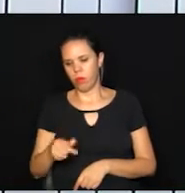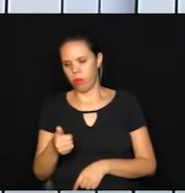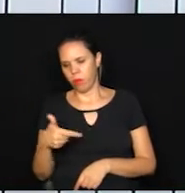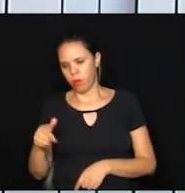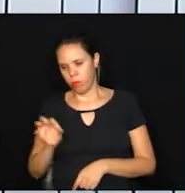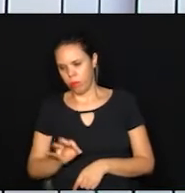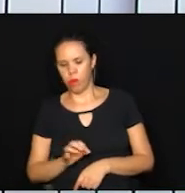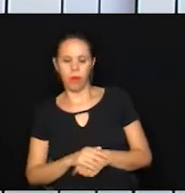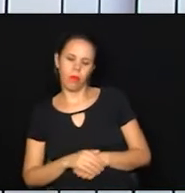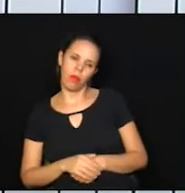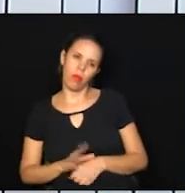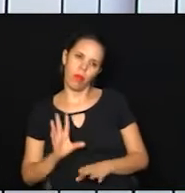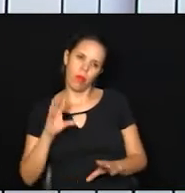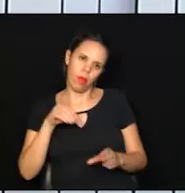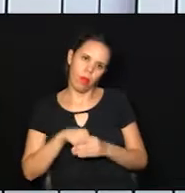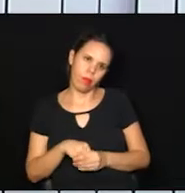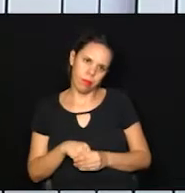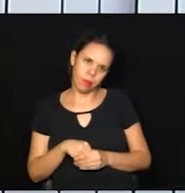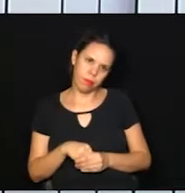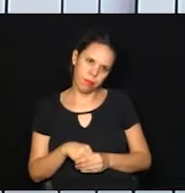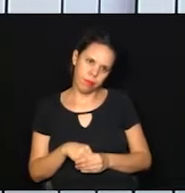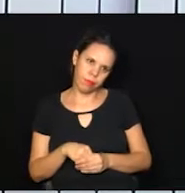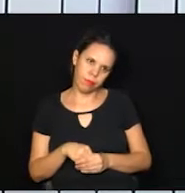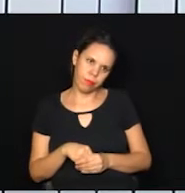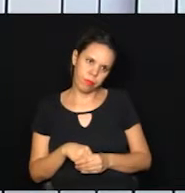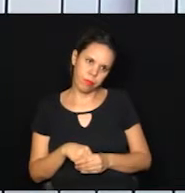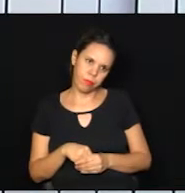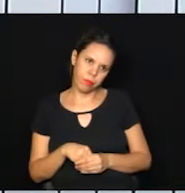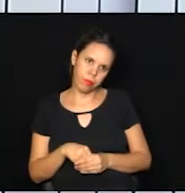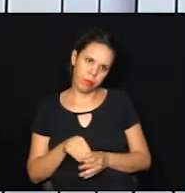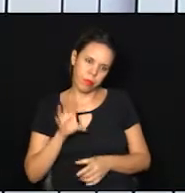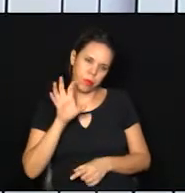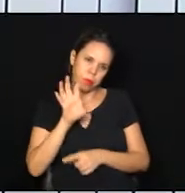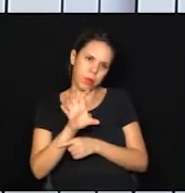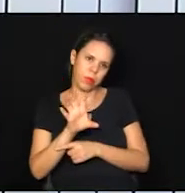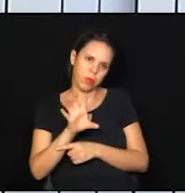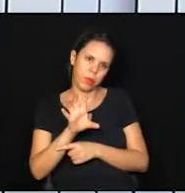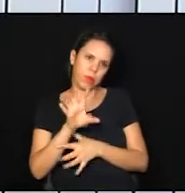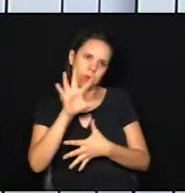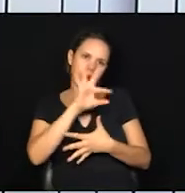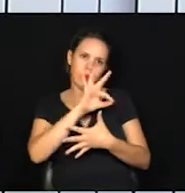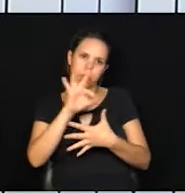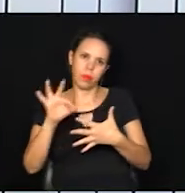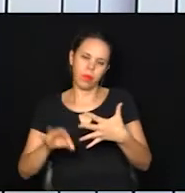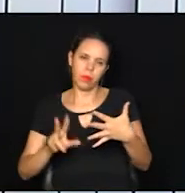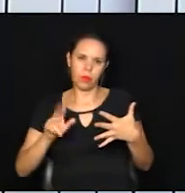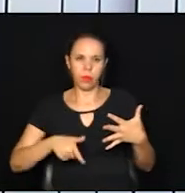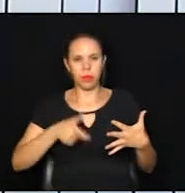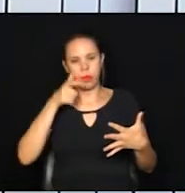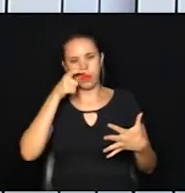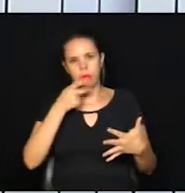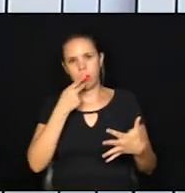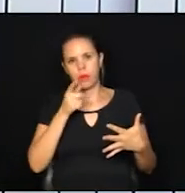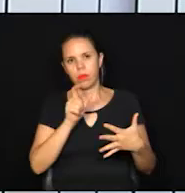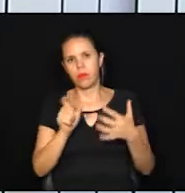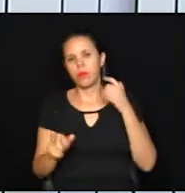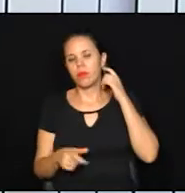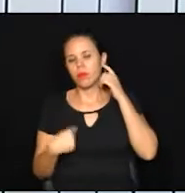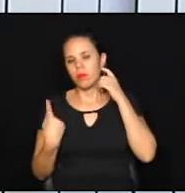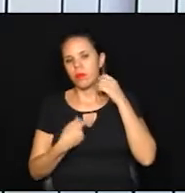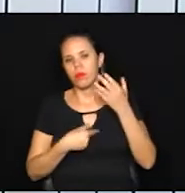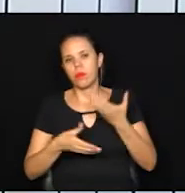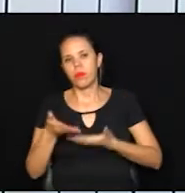6,12%. Dentro do nosso continente ou do Mercosul, que eu também confesso que nunca mais ouvi falar, Guilherme, como é que está